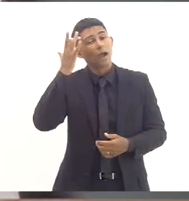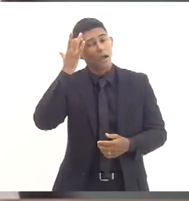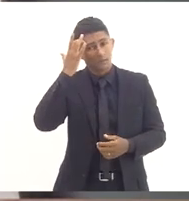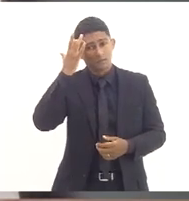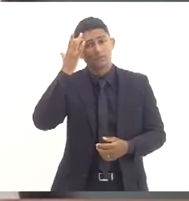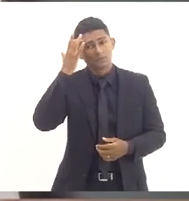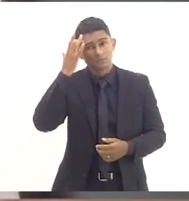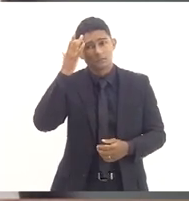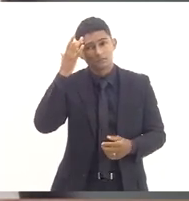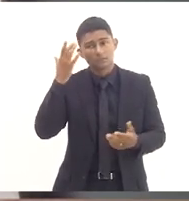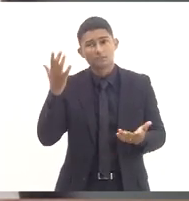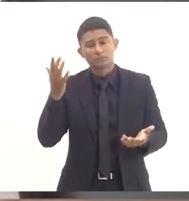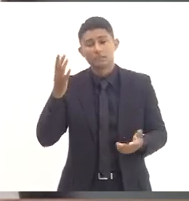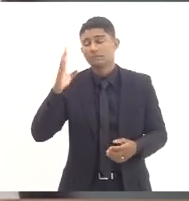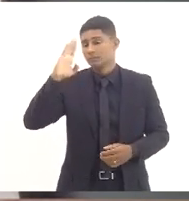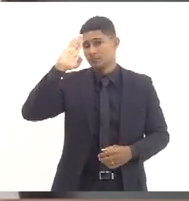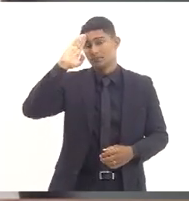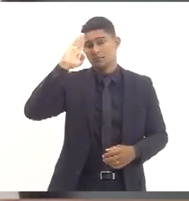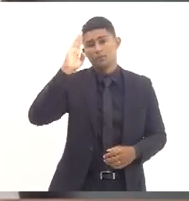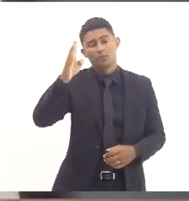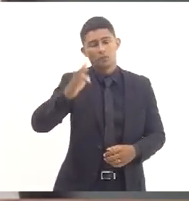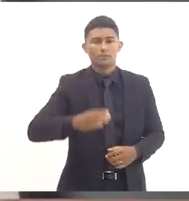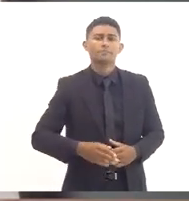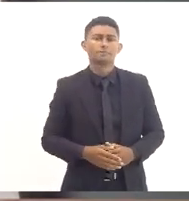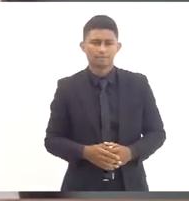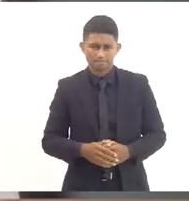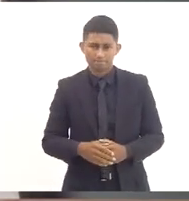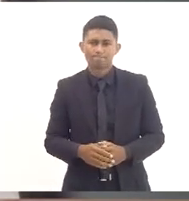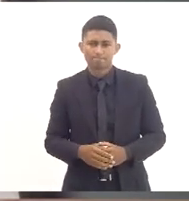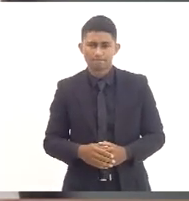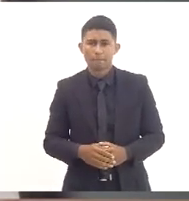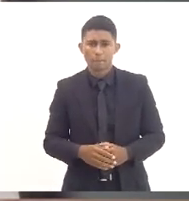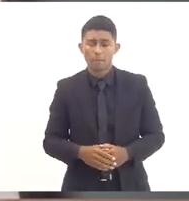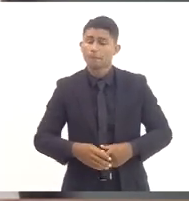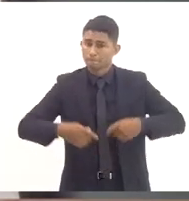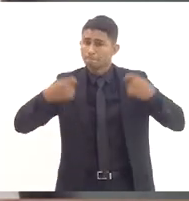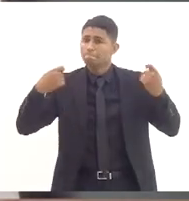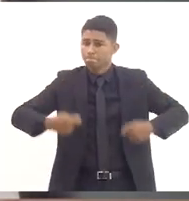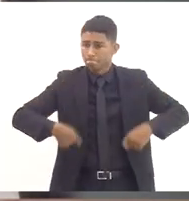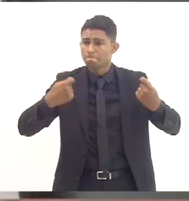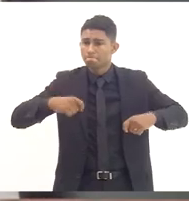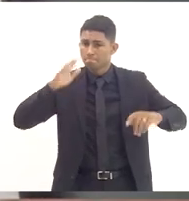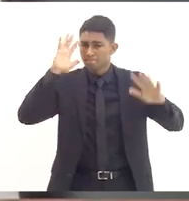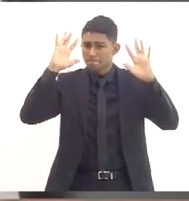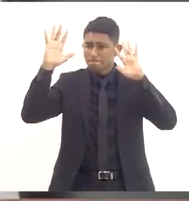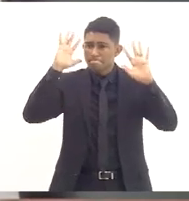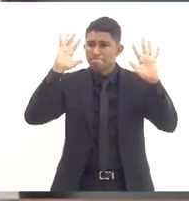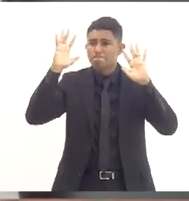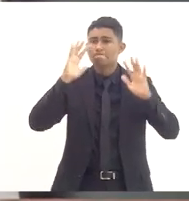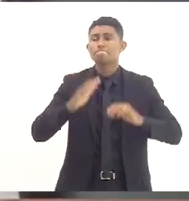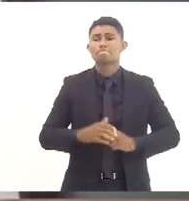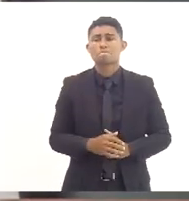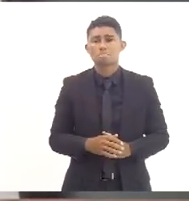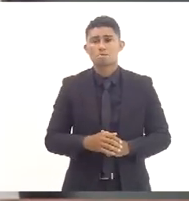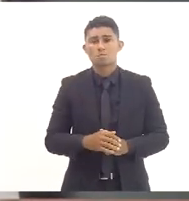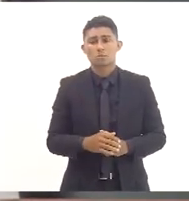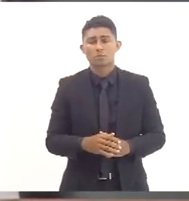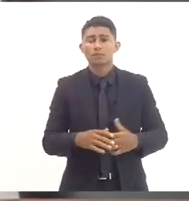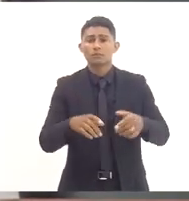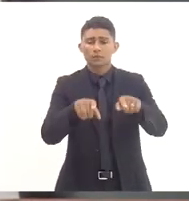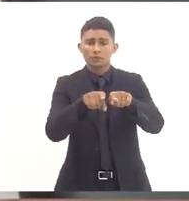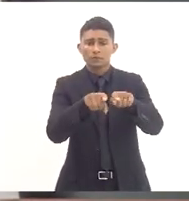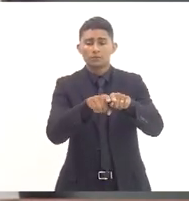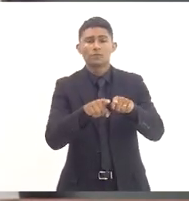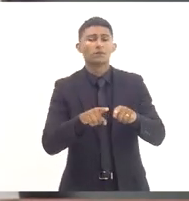mais importante e o primeiro a ser revisto em termos de é o nome a e